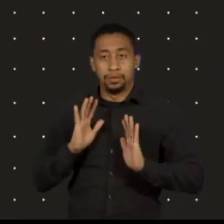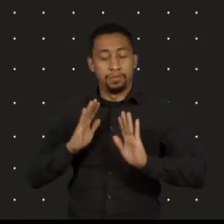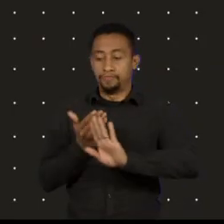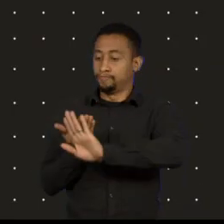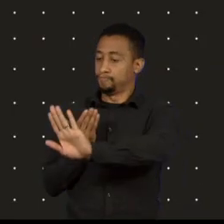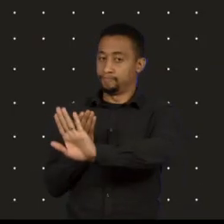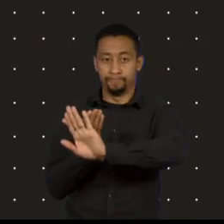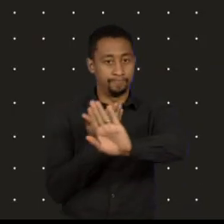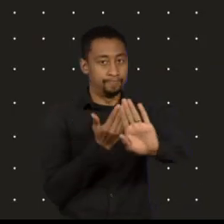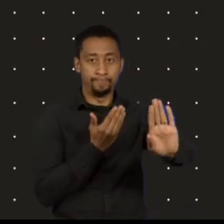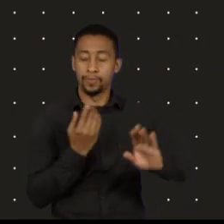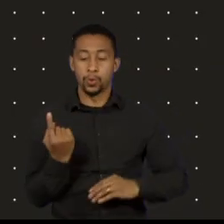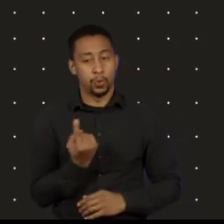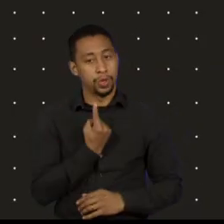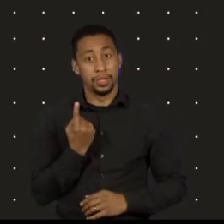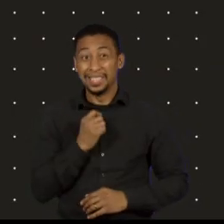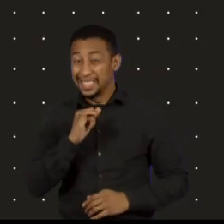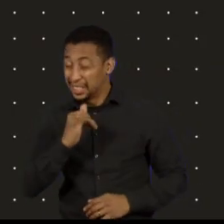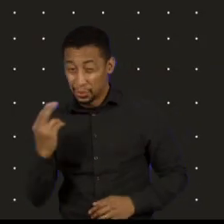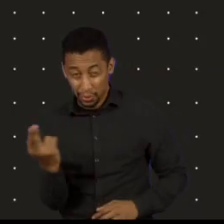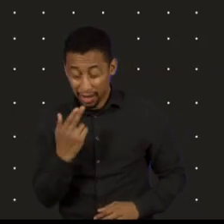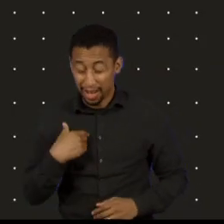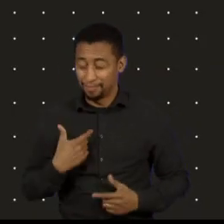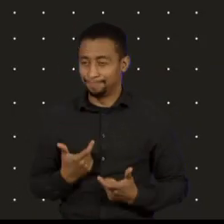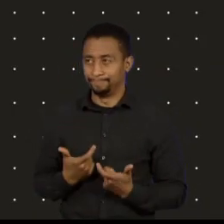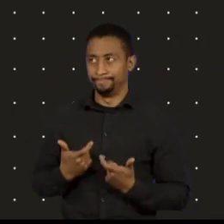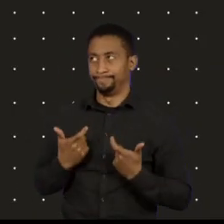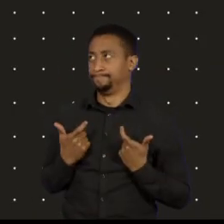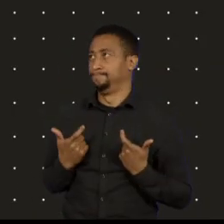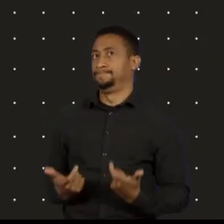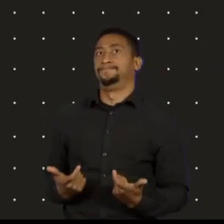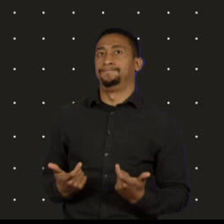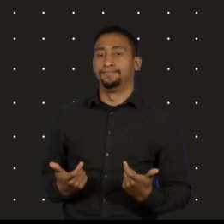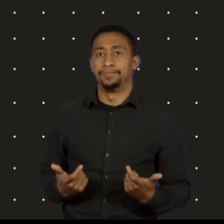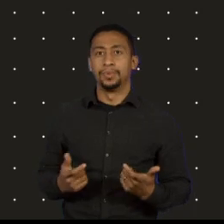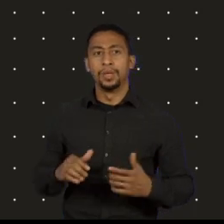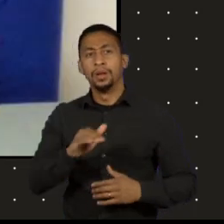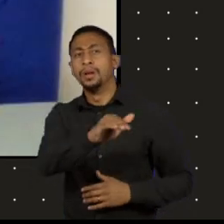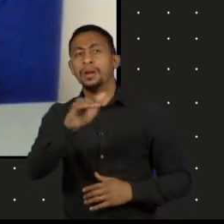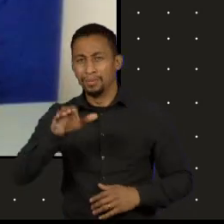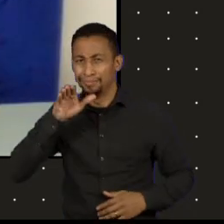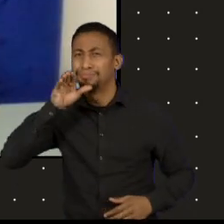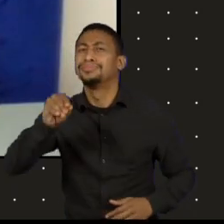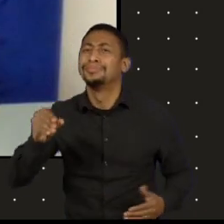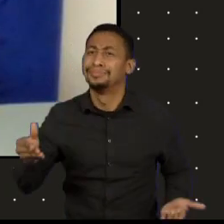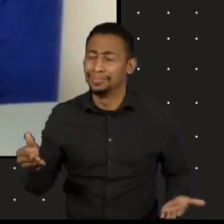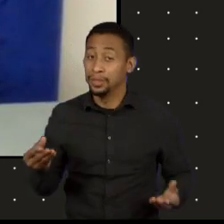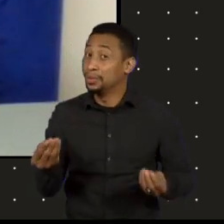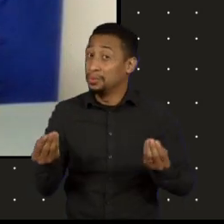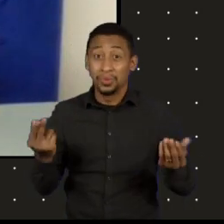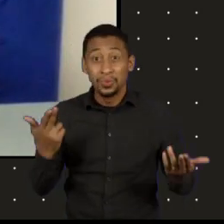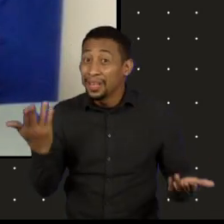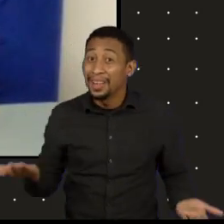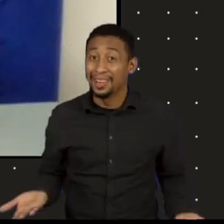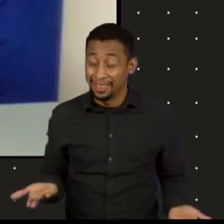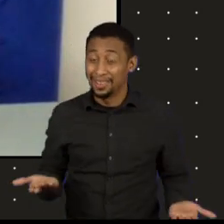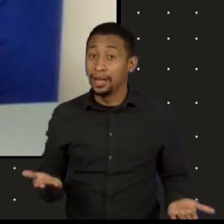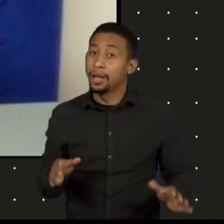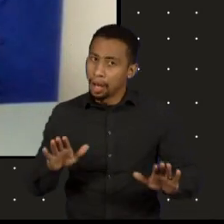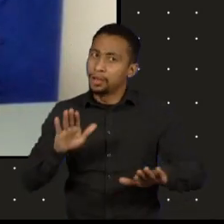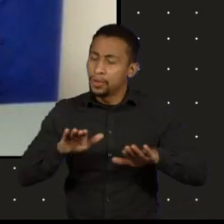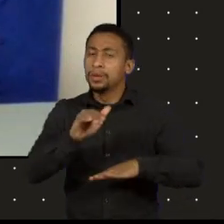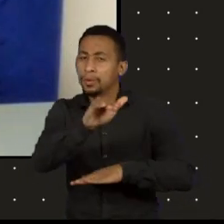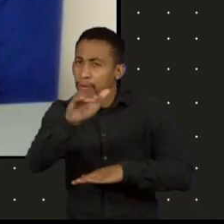camarim, quando não é possível, é chato, porque também você não vai pedir silêncio. mas geralmente eu